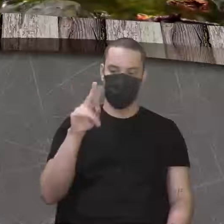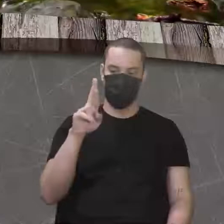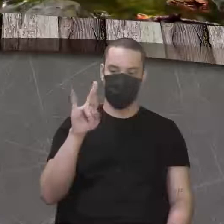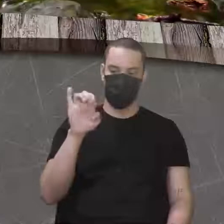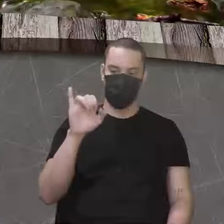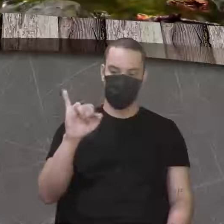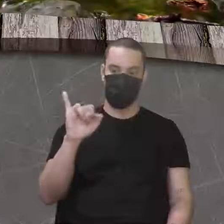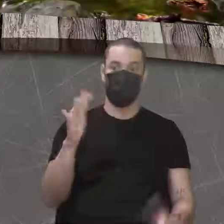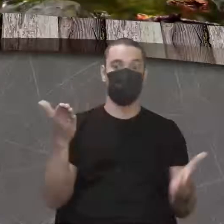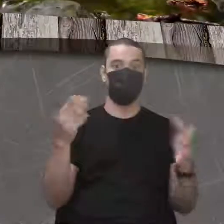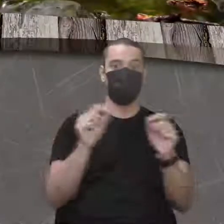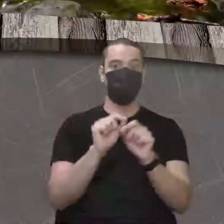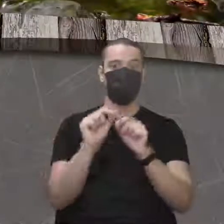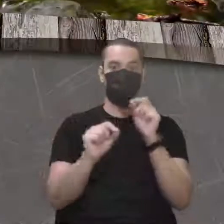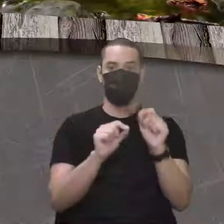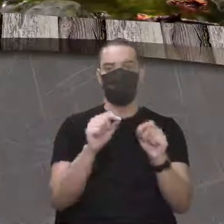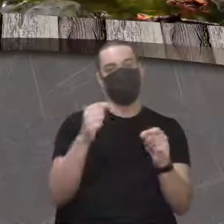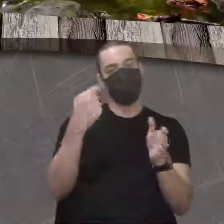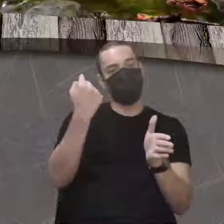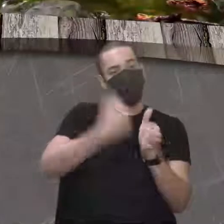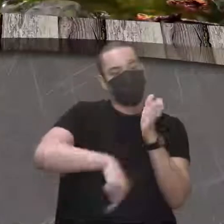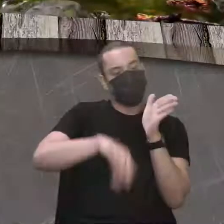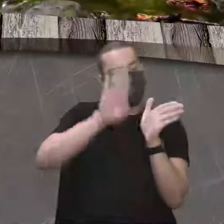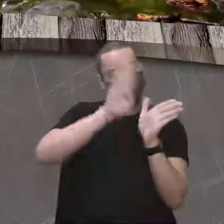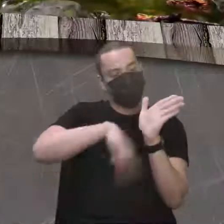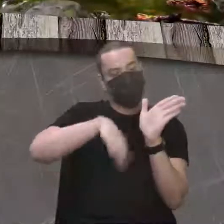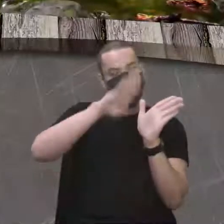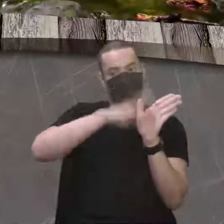E aí, agora, elas ficaram menos...